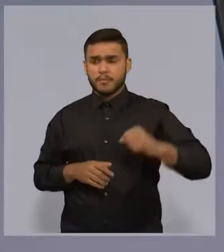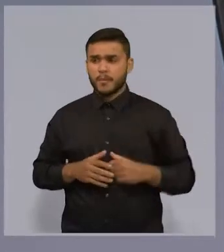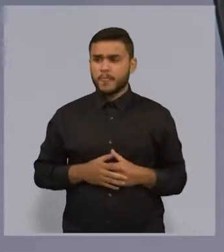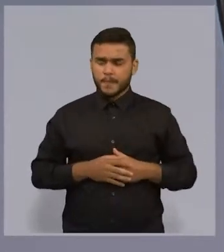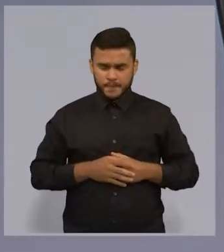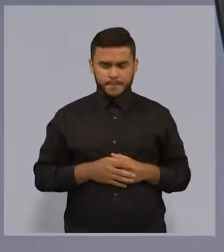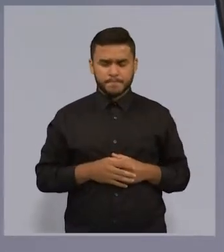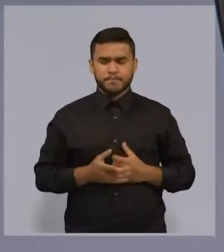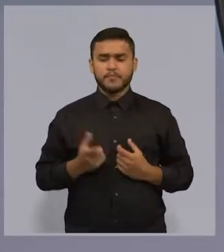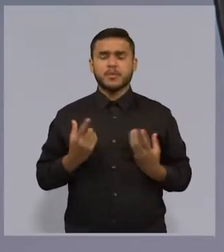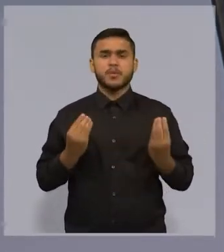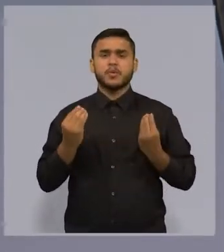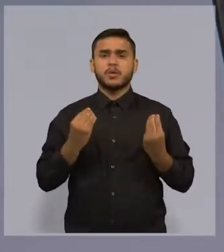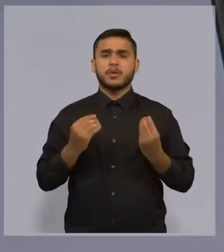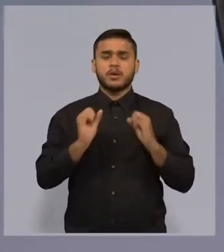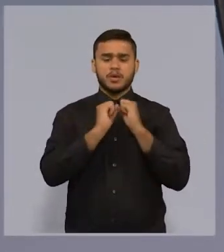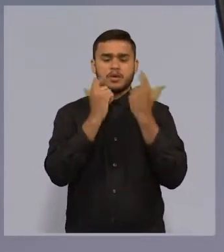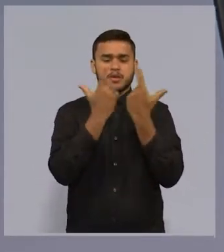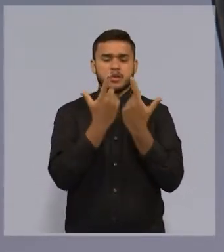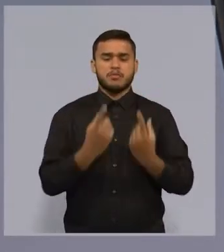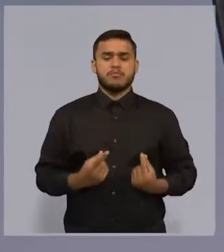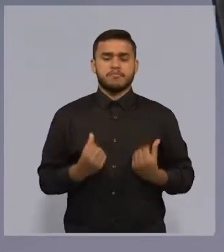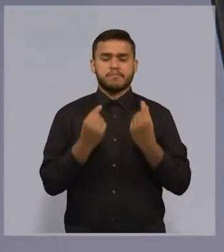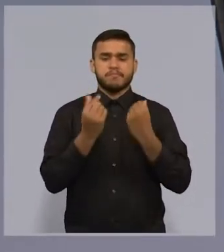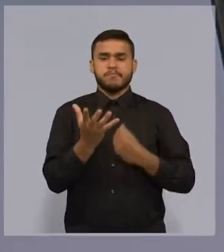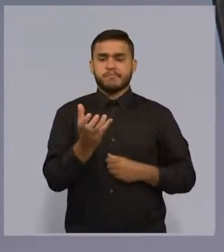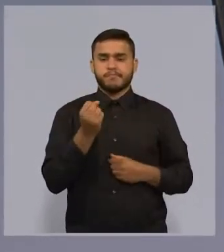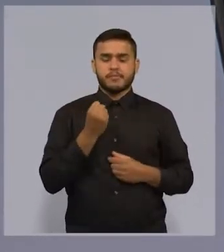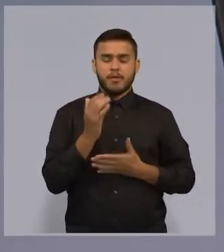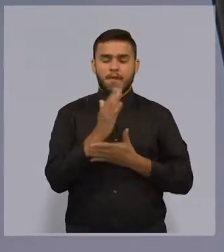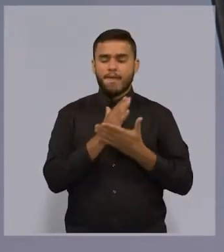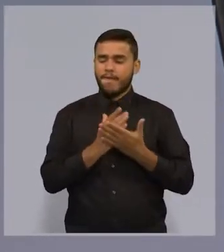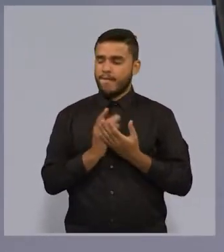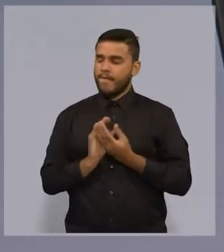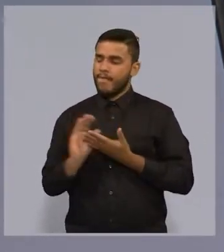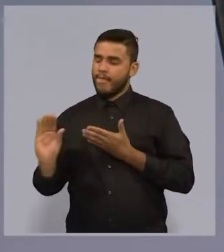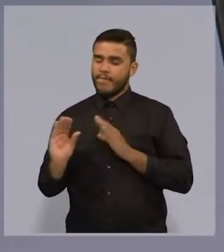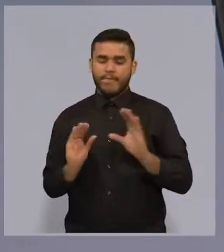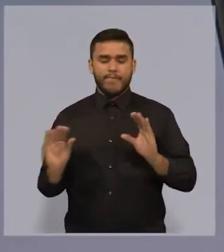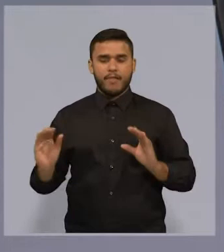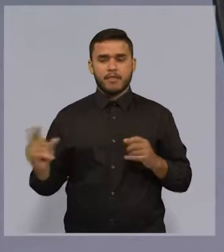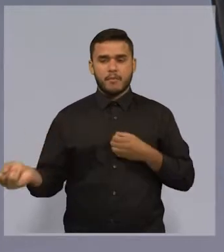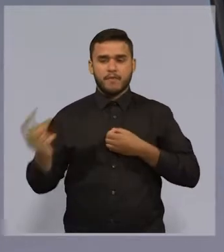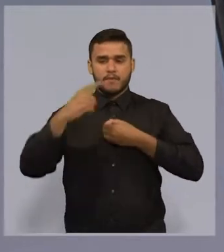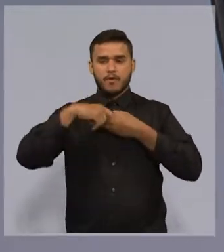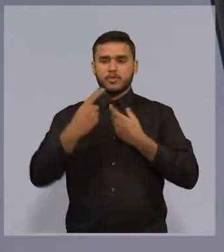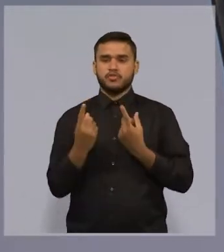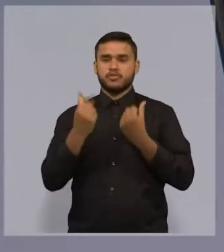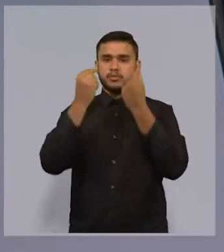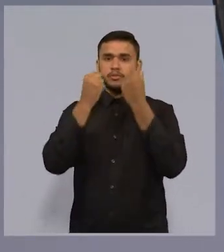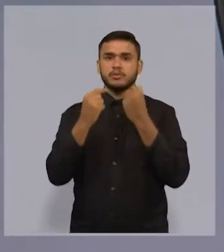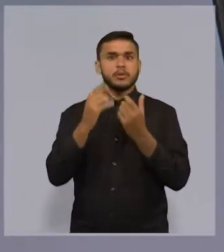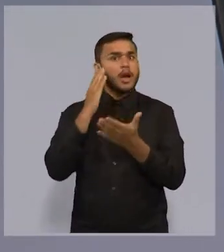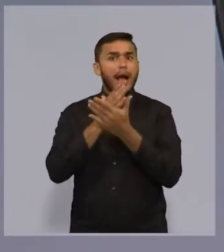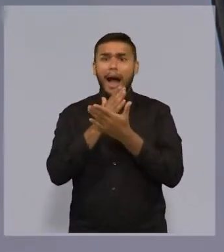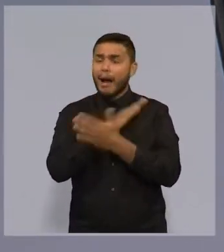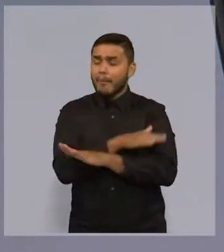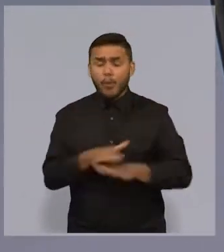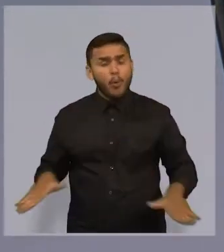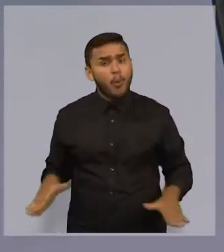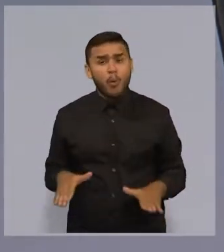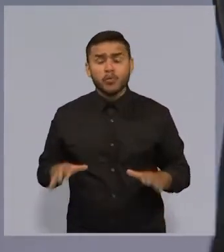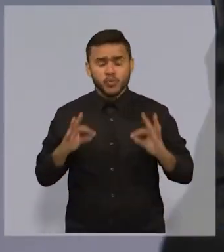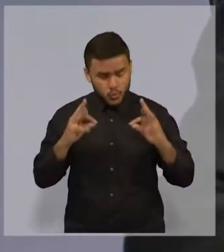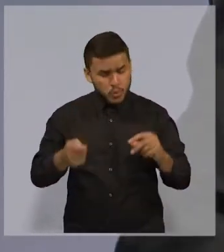vacinado. E outra coisa, esse tema de usar o dinheiro das assembleias, que é uma prática deletéria, errada, que tem